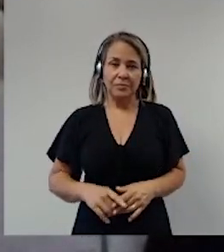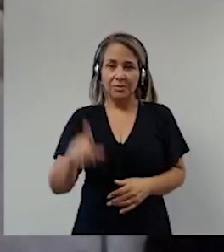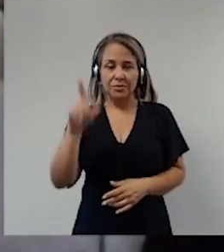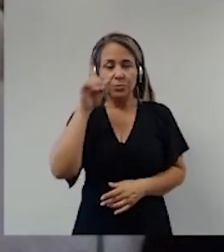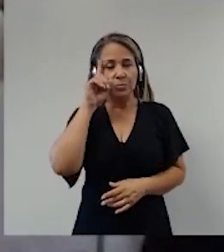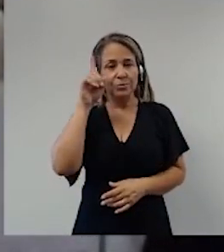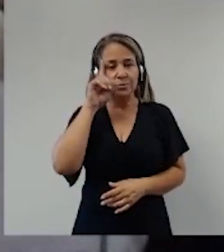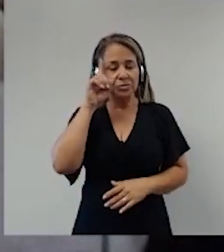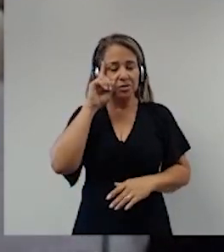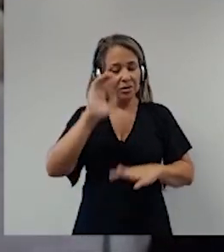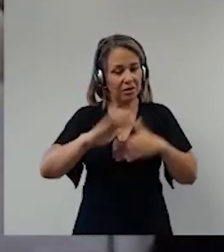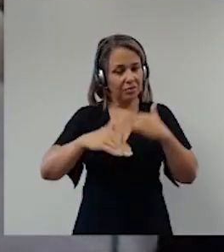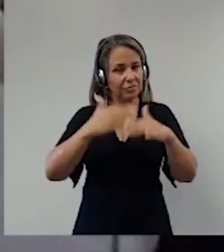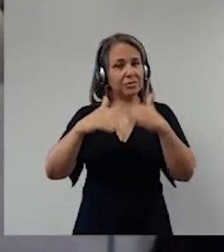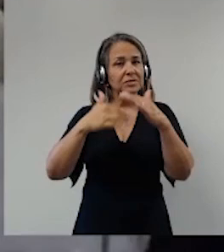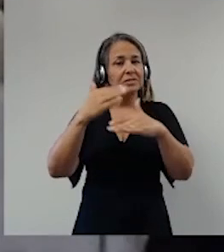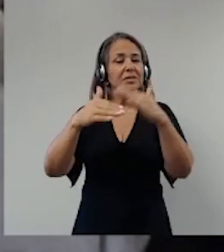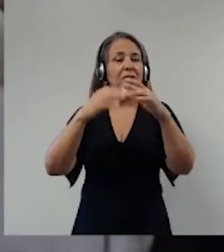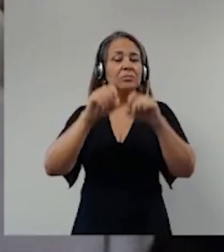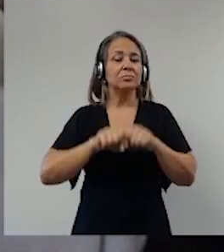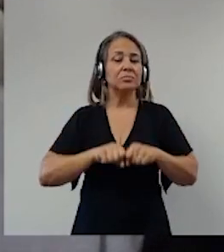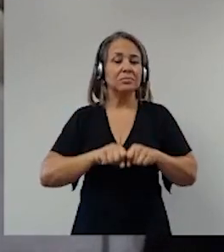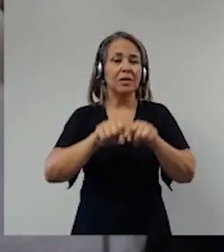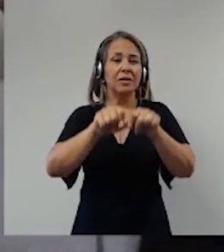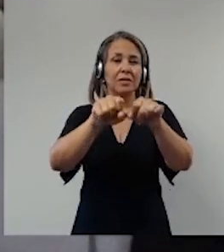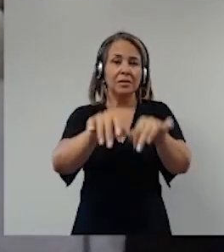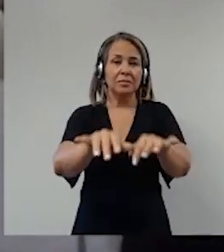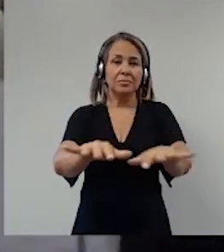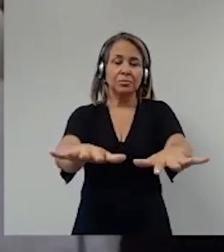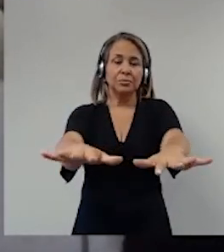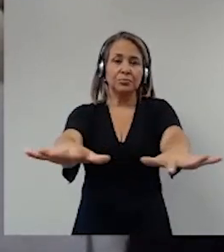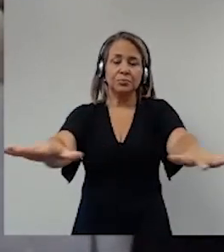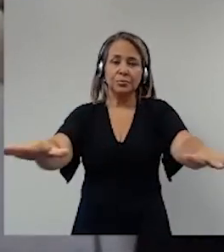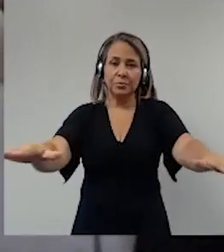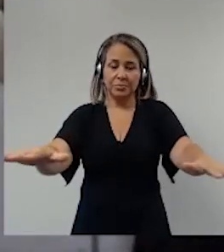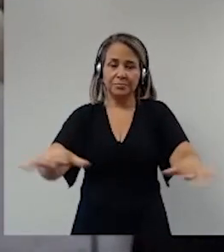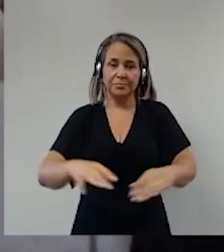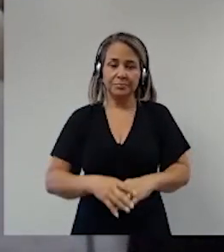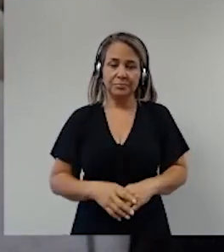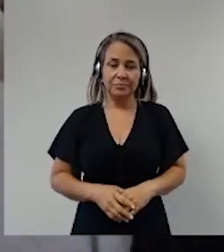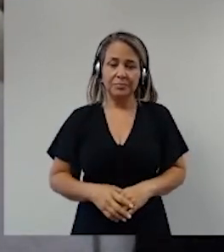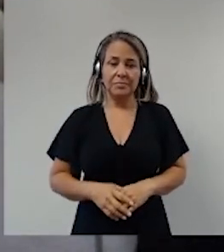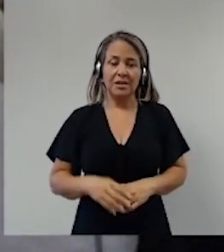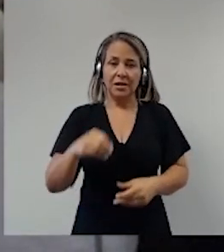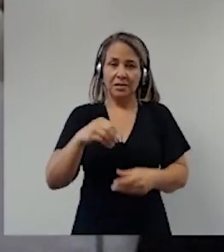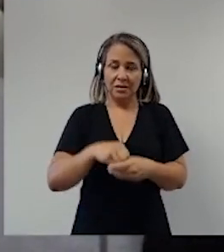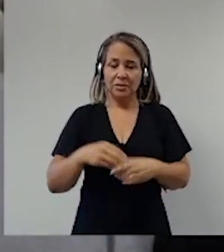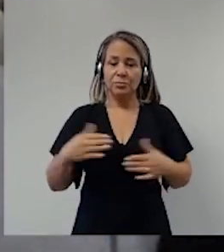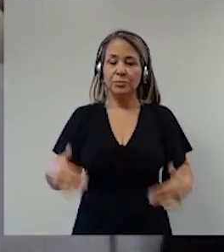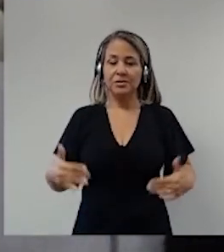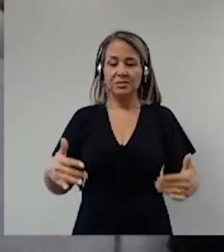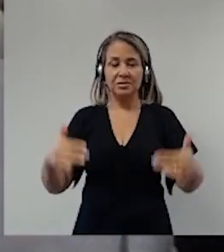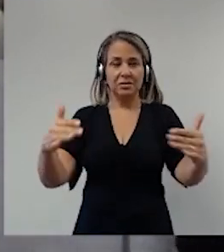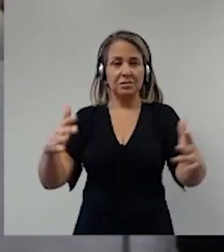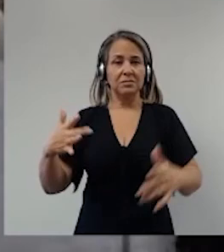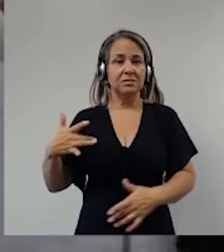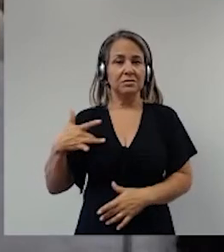diária da evolução da pandemia, que, sendo feito no âmbito do Ministério da Saúde,